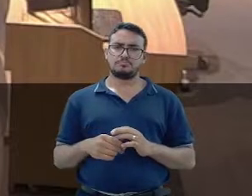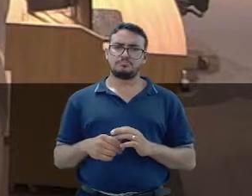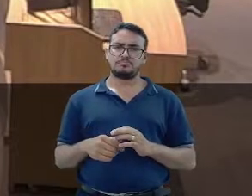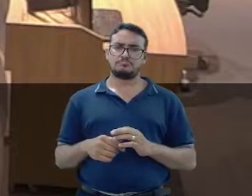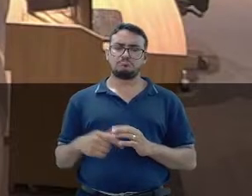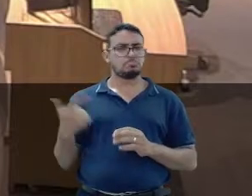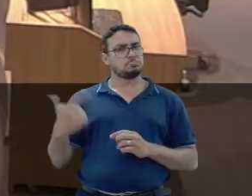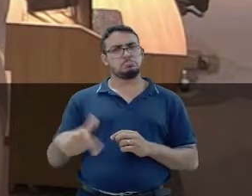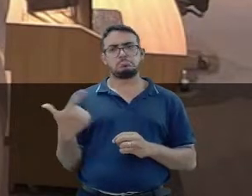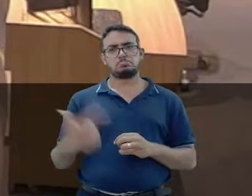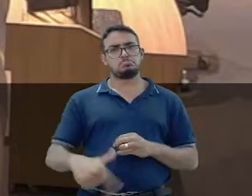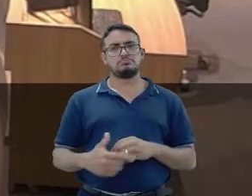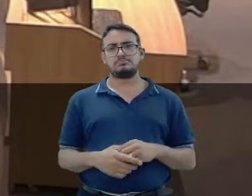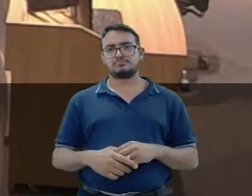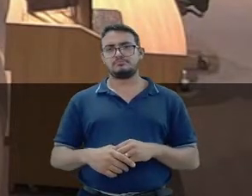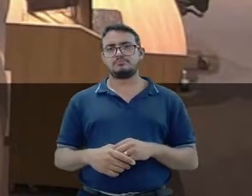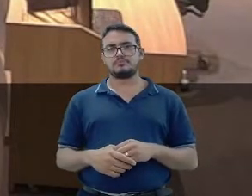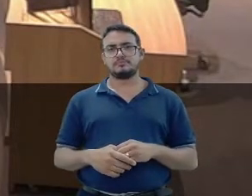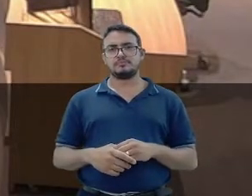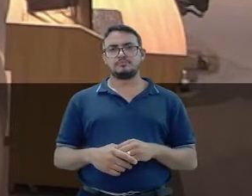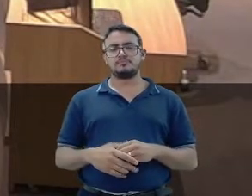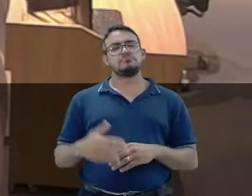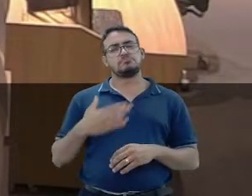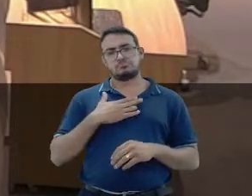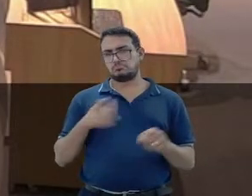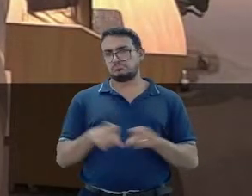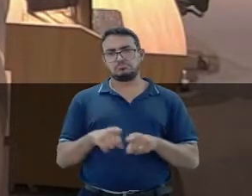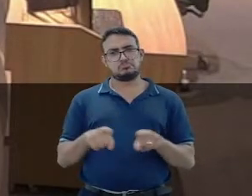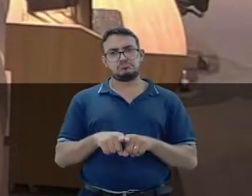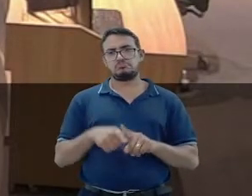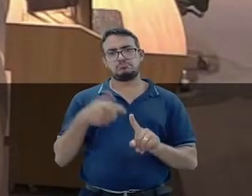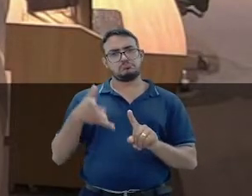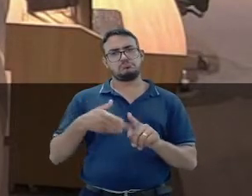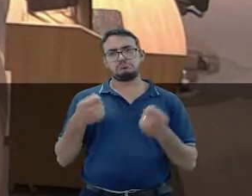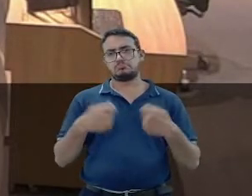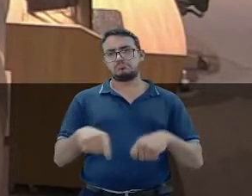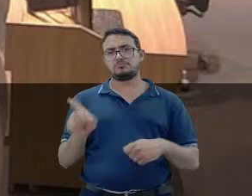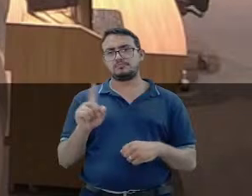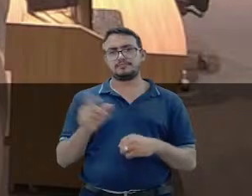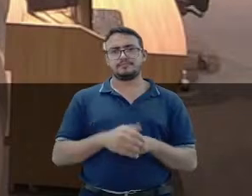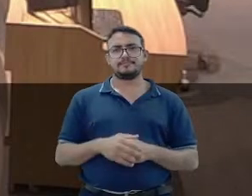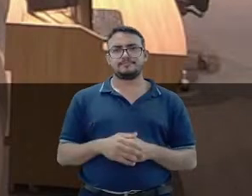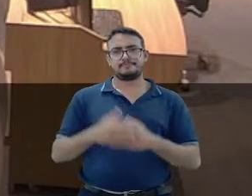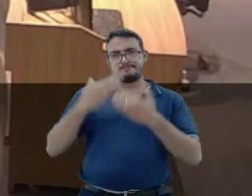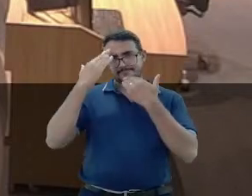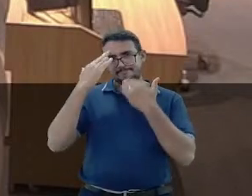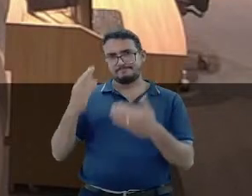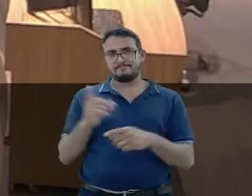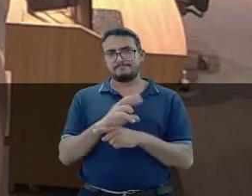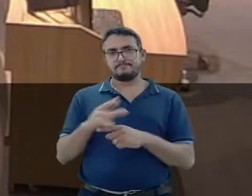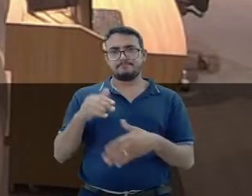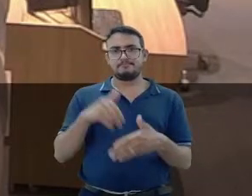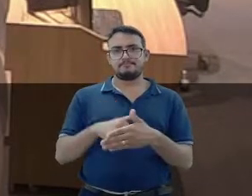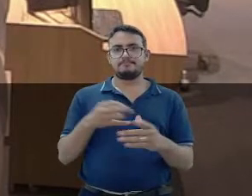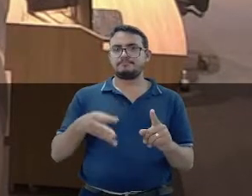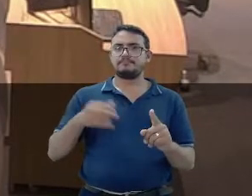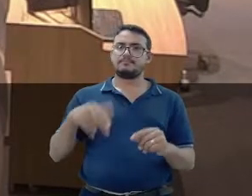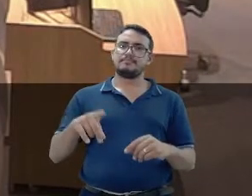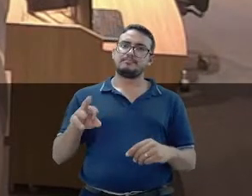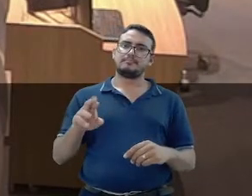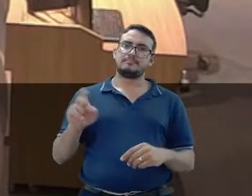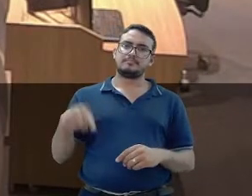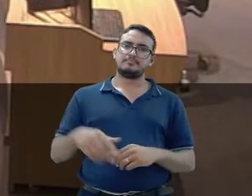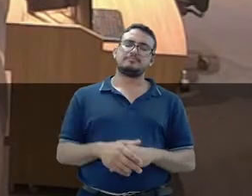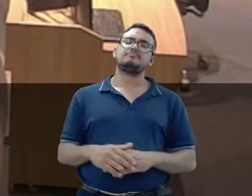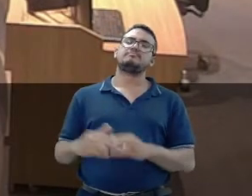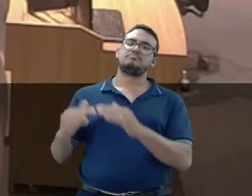Não, em princípio não. Em que pese o voto, eu também abro mão, excelência. Obrigado, doutor Fernando. Como vota, desembargador André?